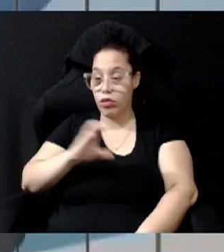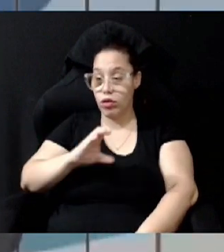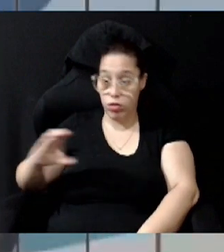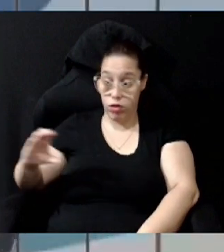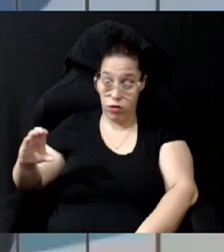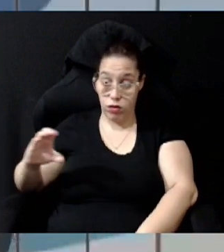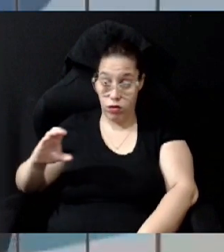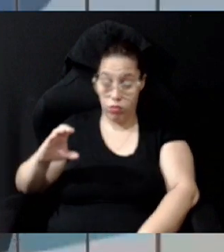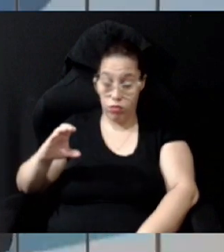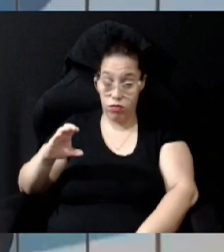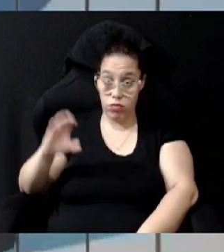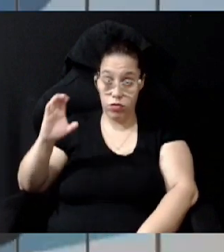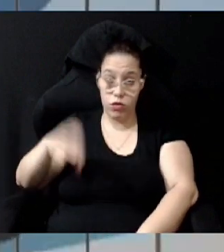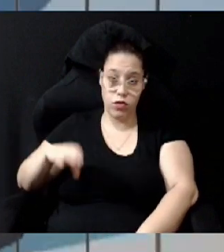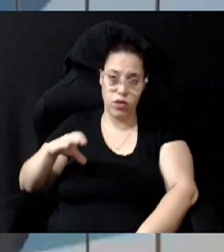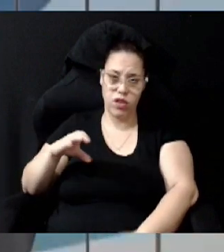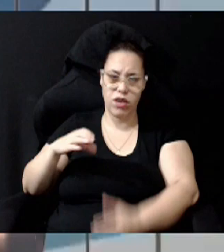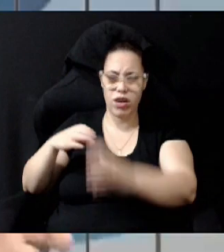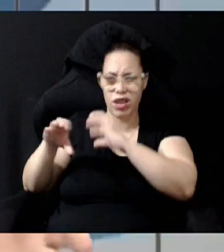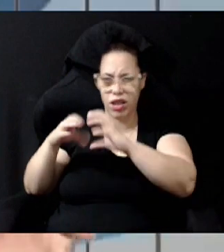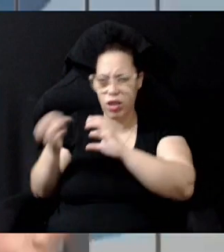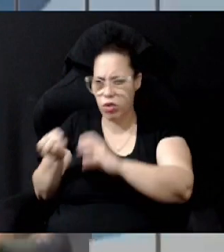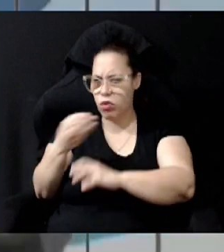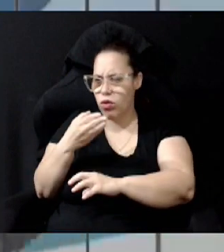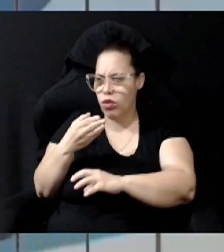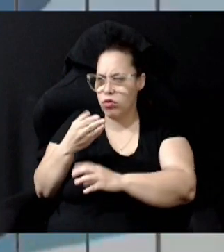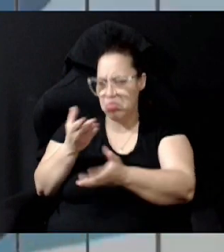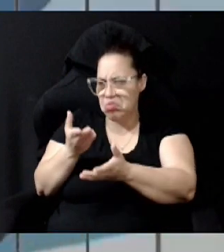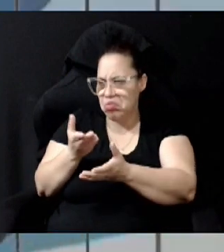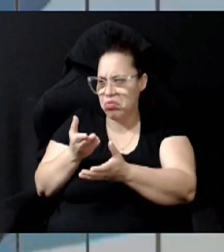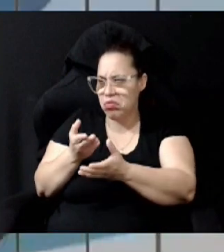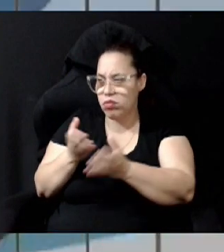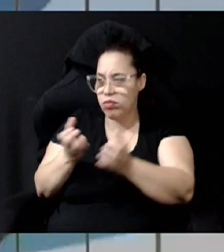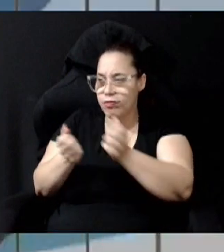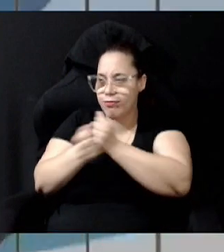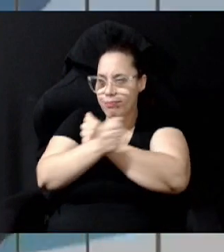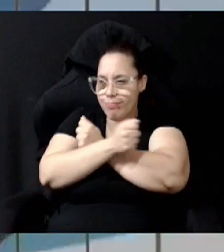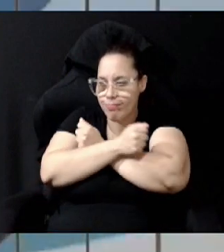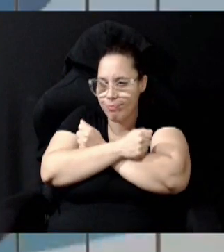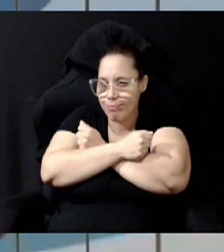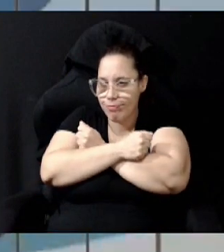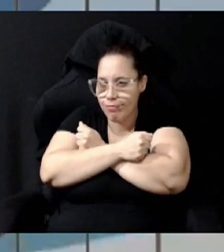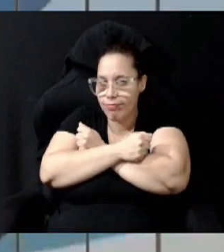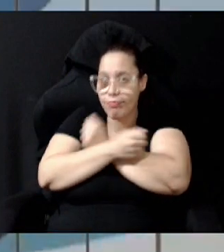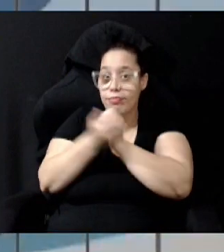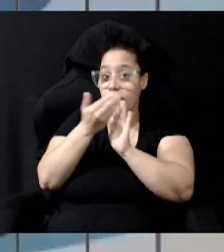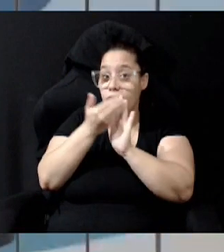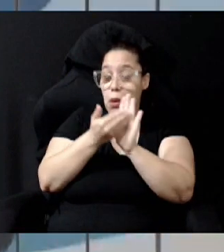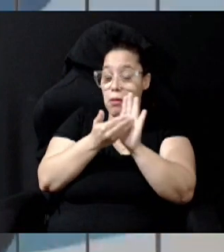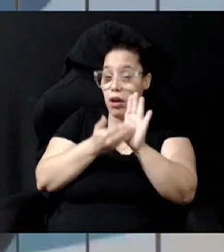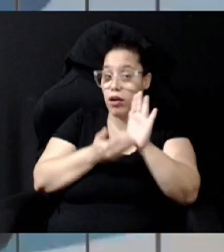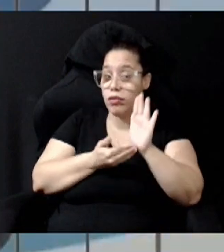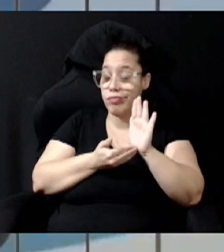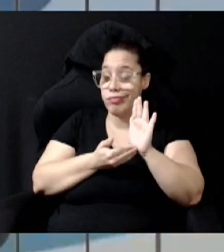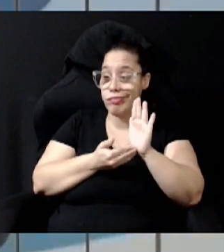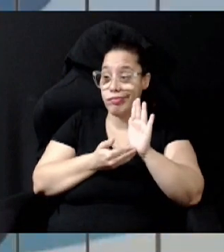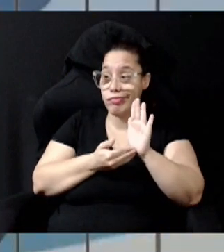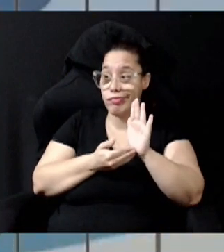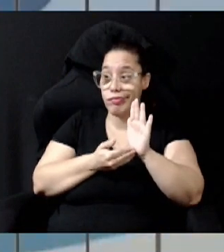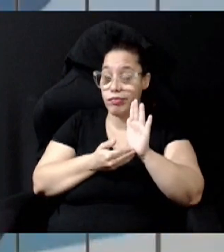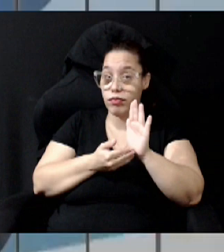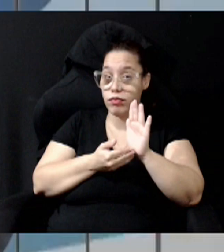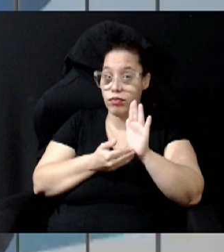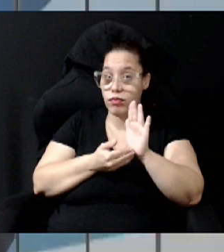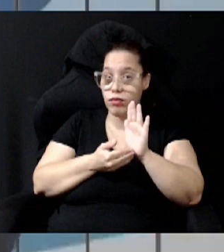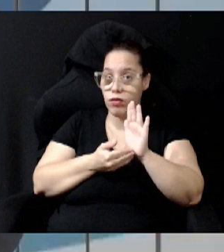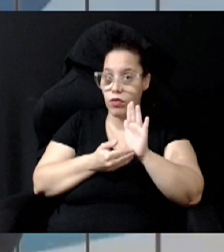Canção Nova, os carismáticos, abraçam essa circunstância toda, né? Não sei se de maneira refletida